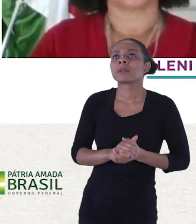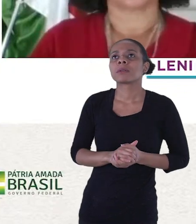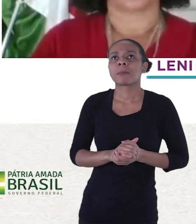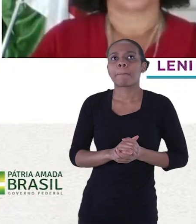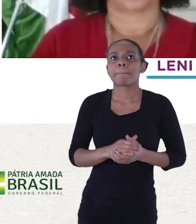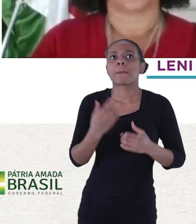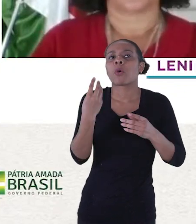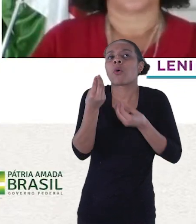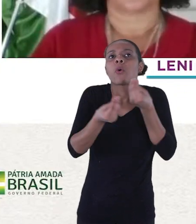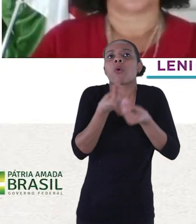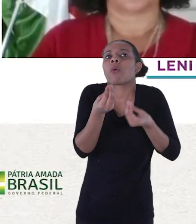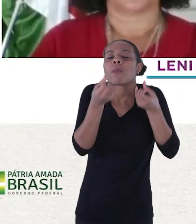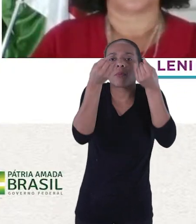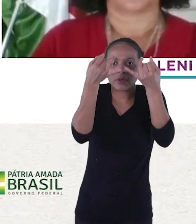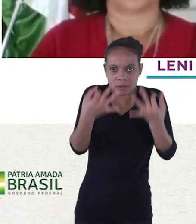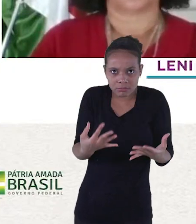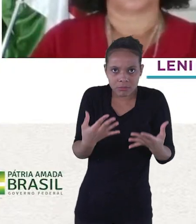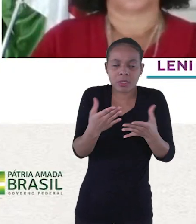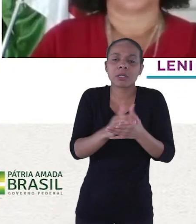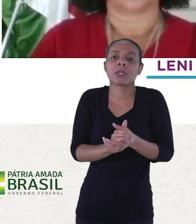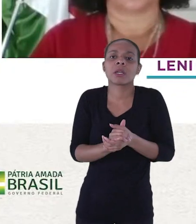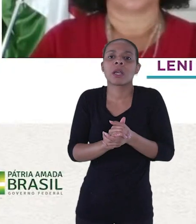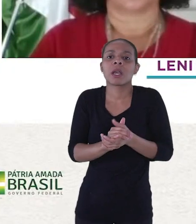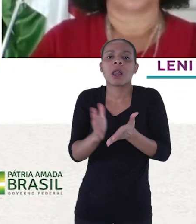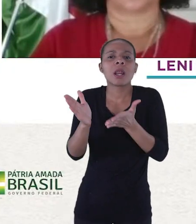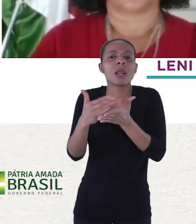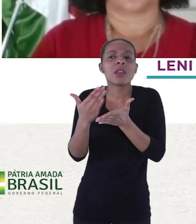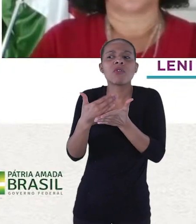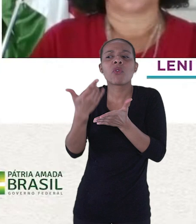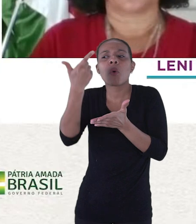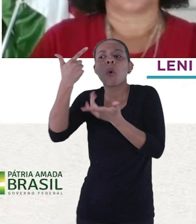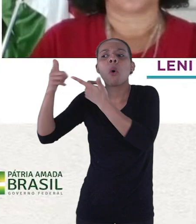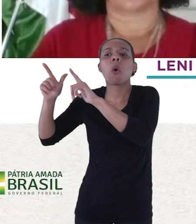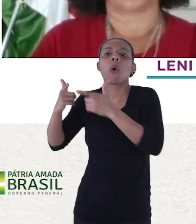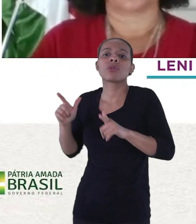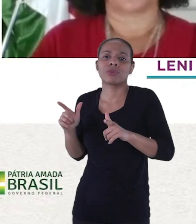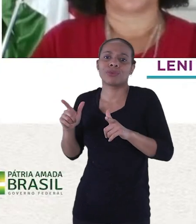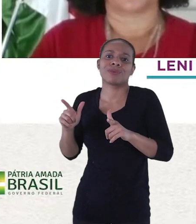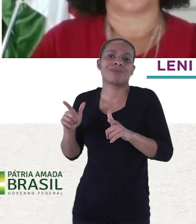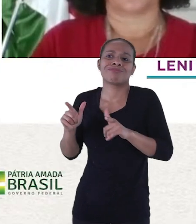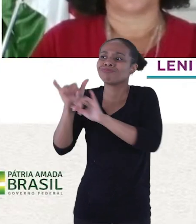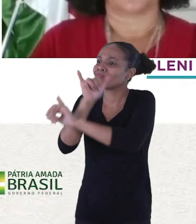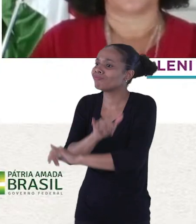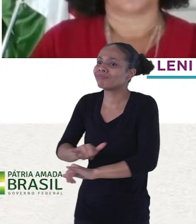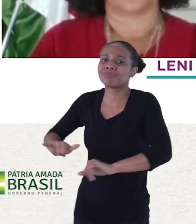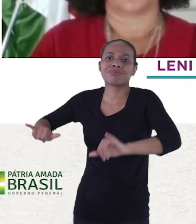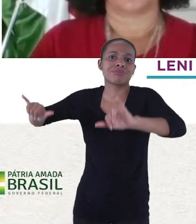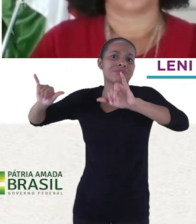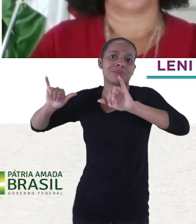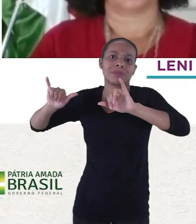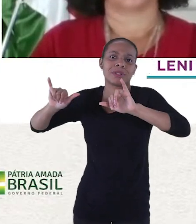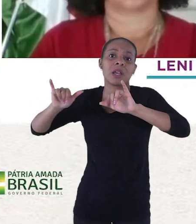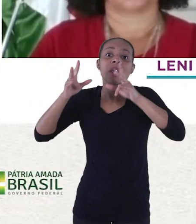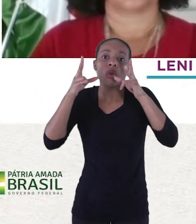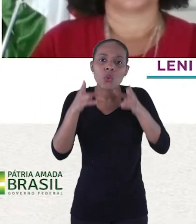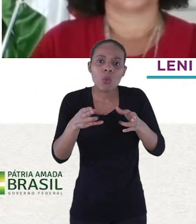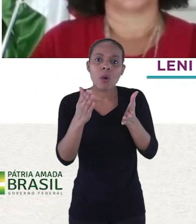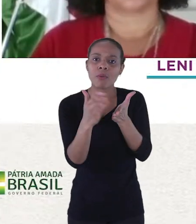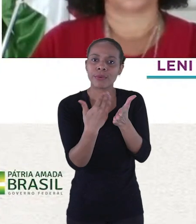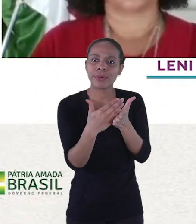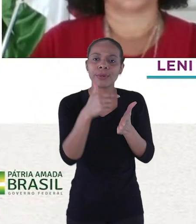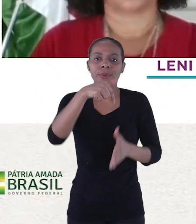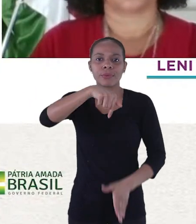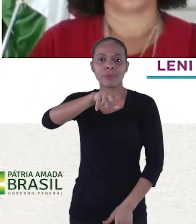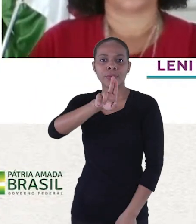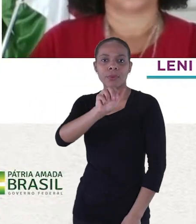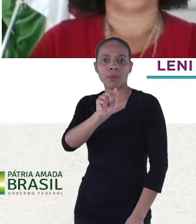você... como é que você explica? Por que os outros livros de Carolina não decolaram, como você disse aí, não tiveram o mesmo sucesso do quarto de despejo?